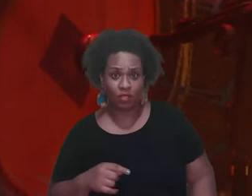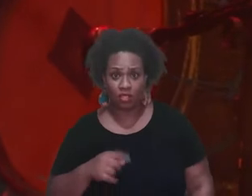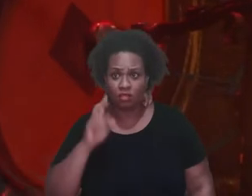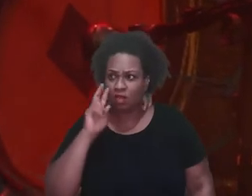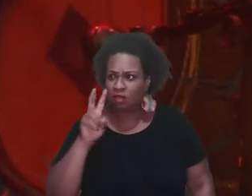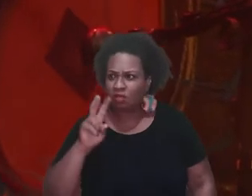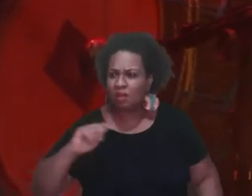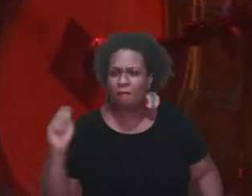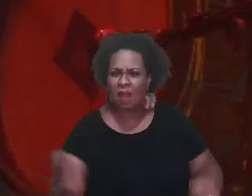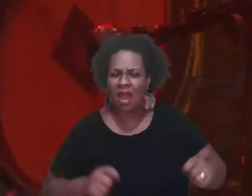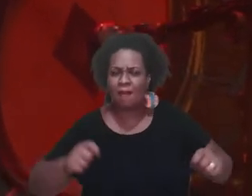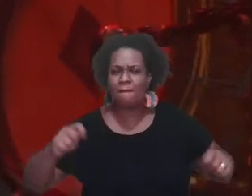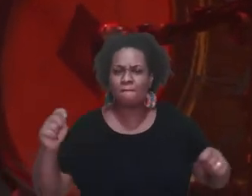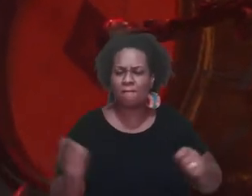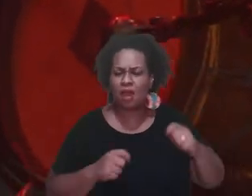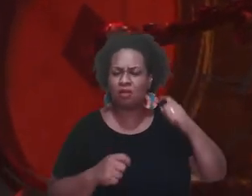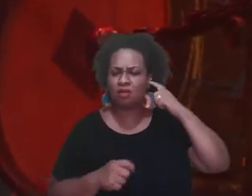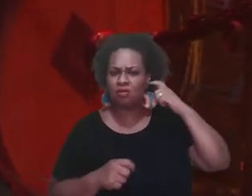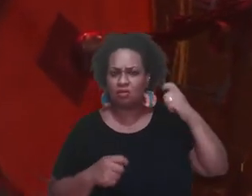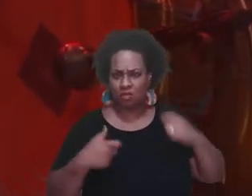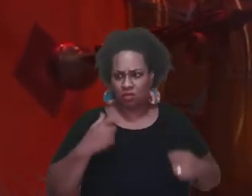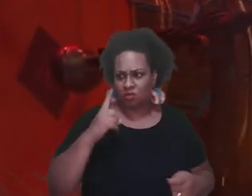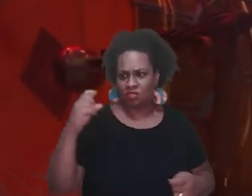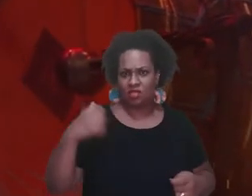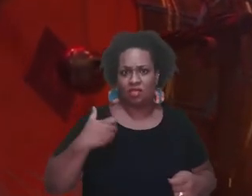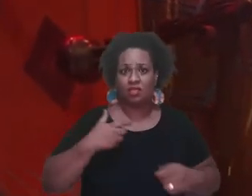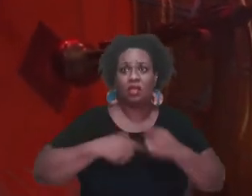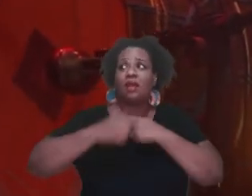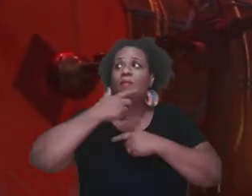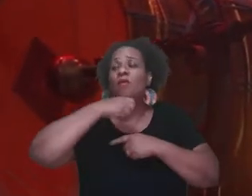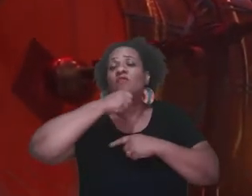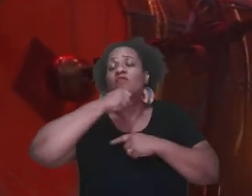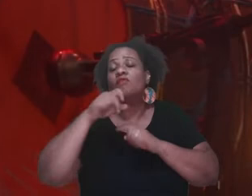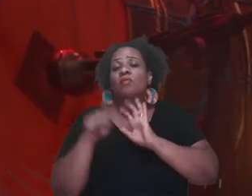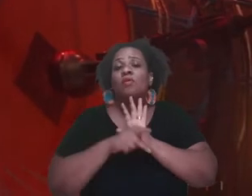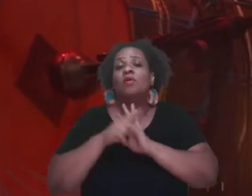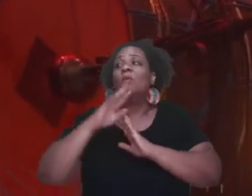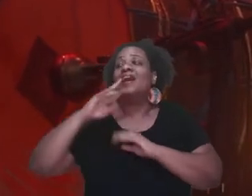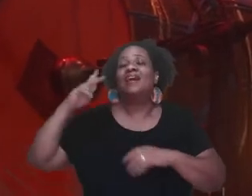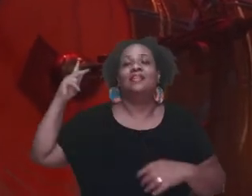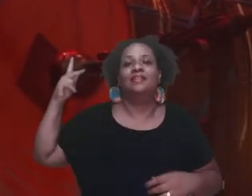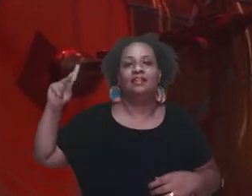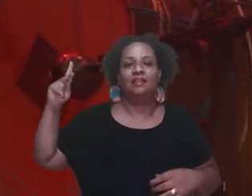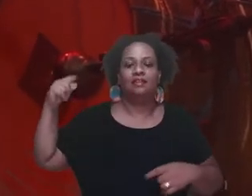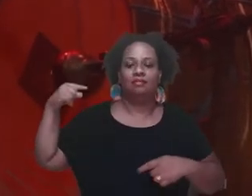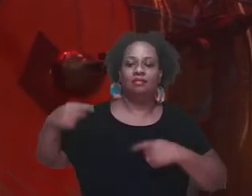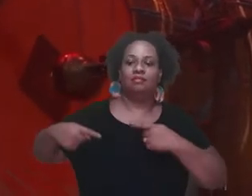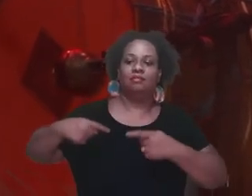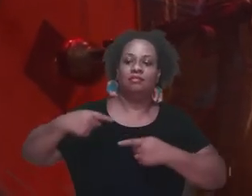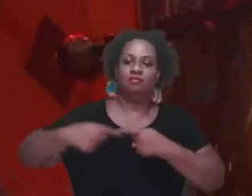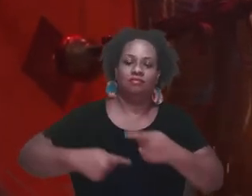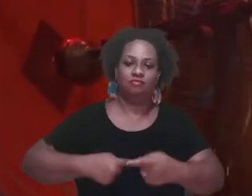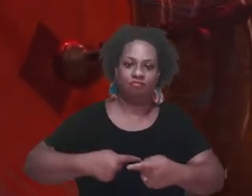quando pequena já ouvi essa zabumba gritar né que eu tenho a senha é que já era do meu avô disse que ela do pai dele como